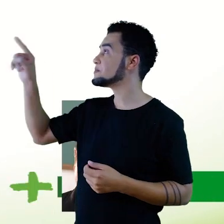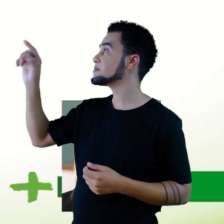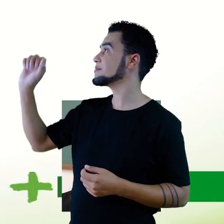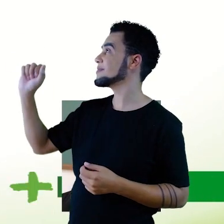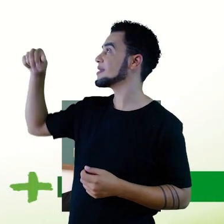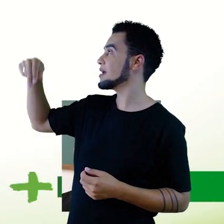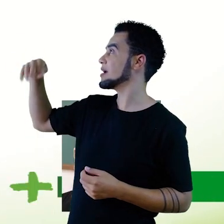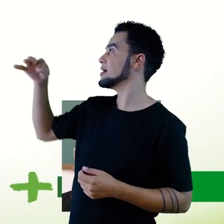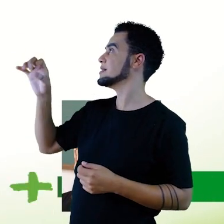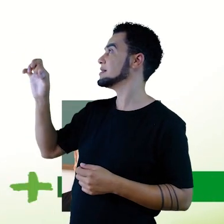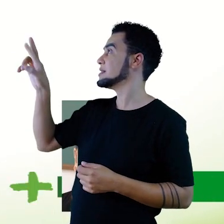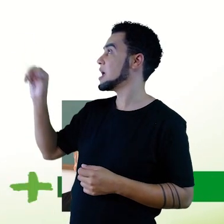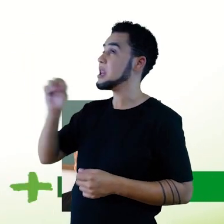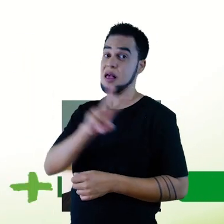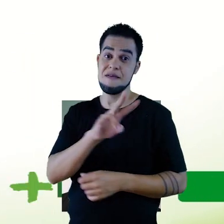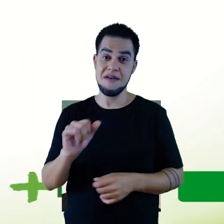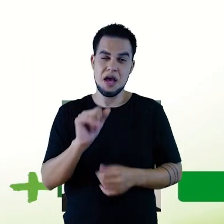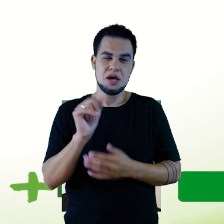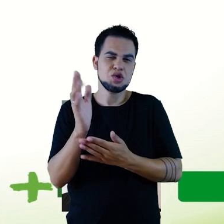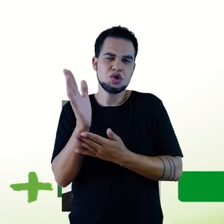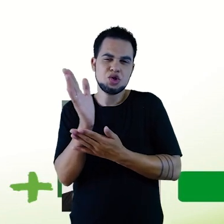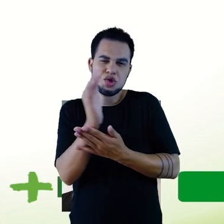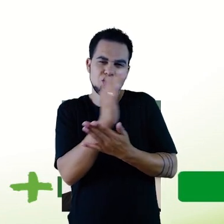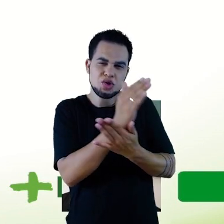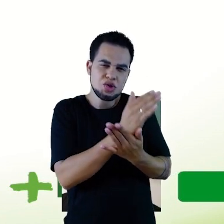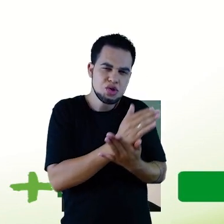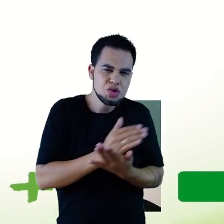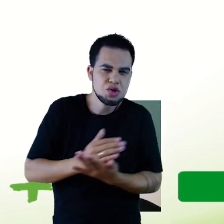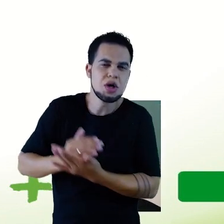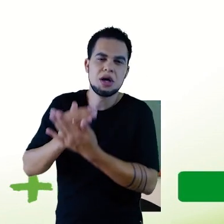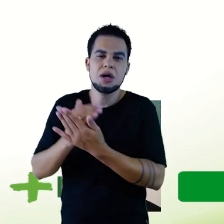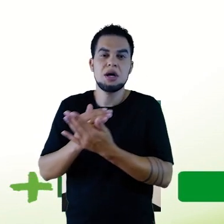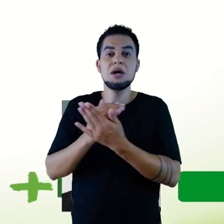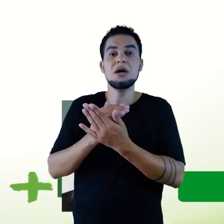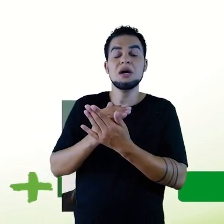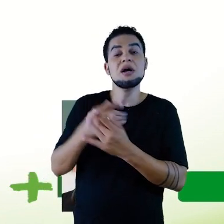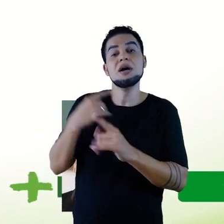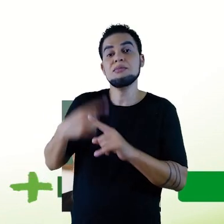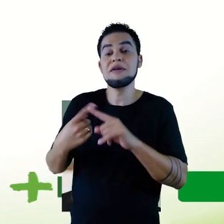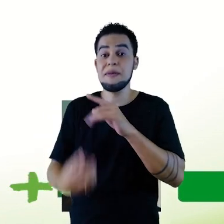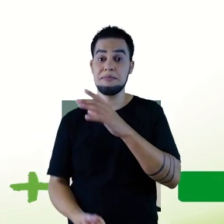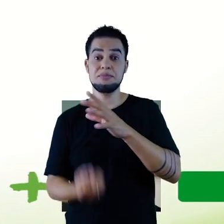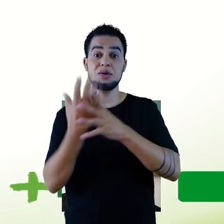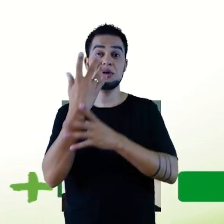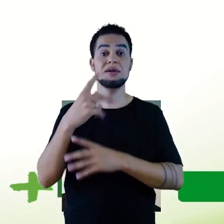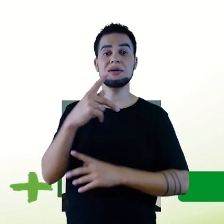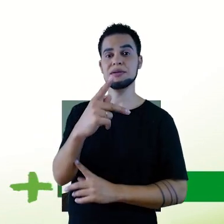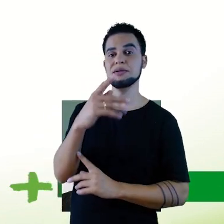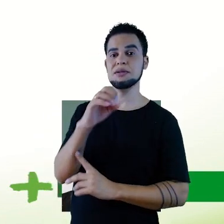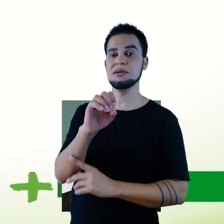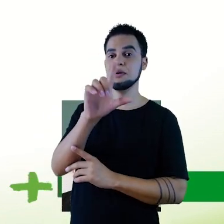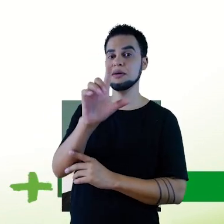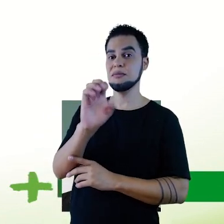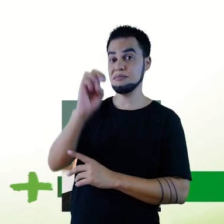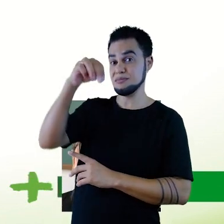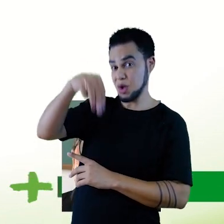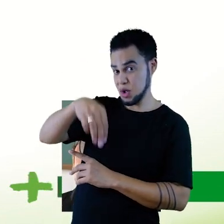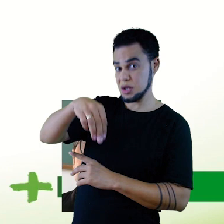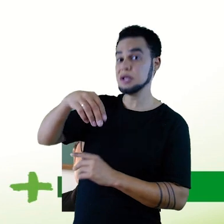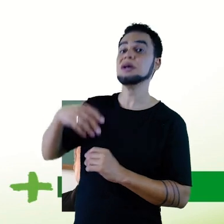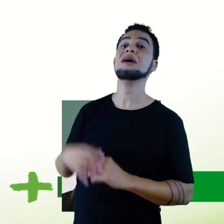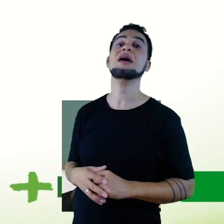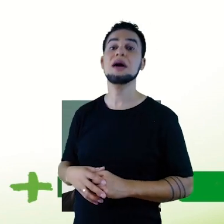As anteras farão um processo de divisão celular para produzir pólen. O